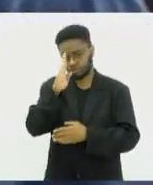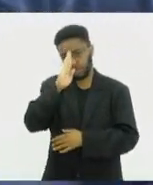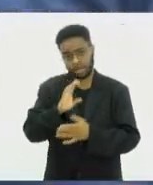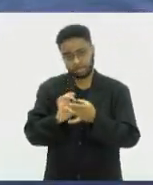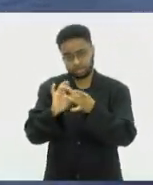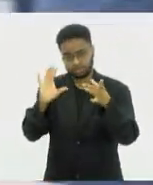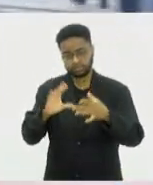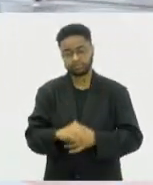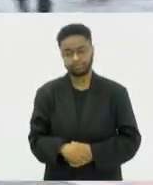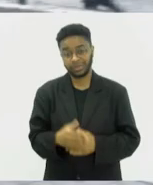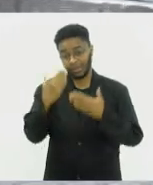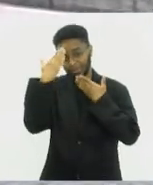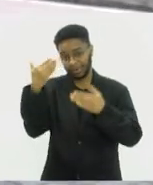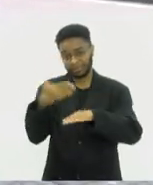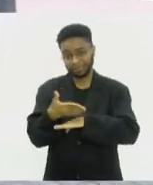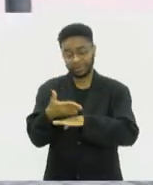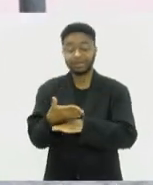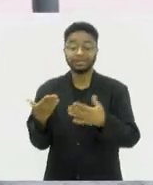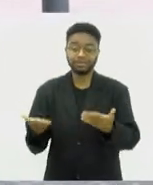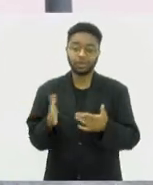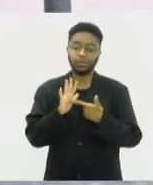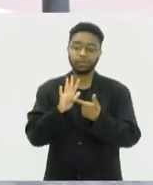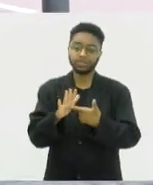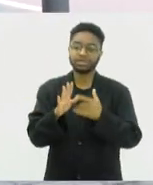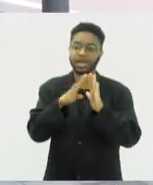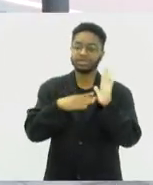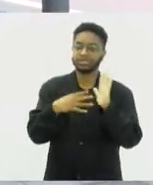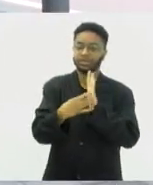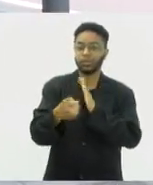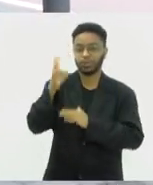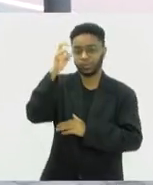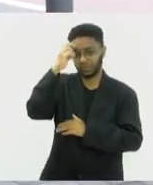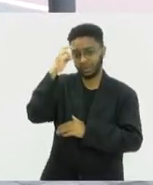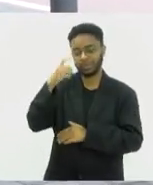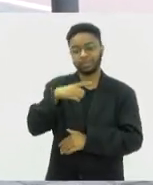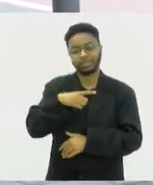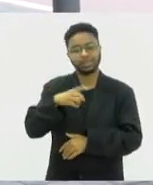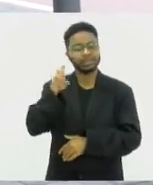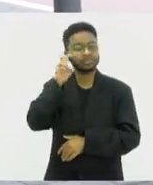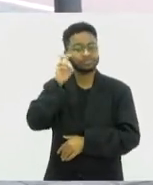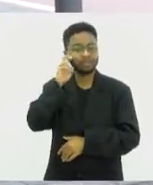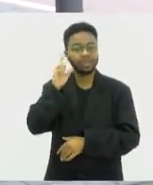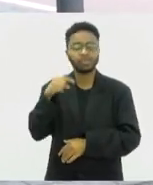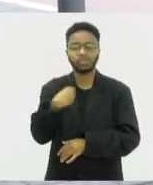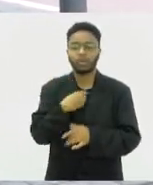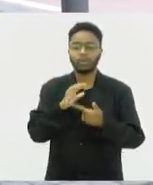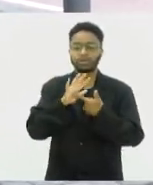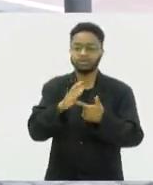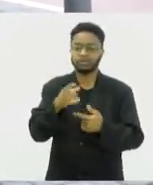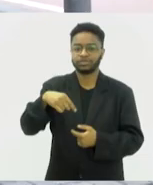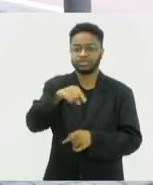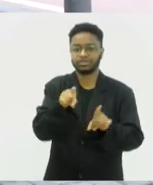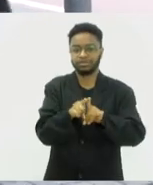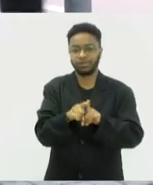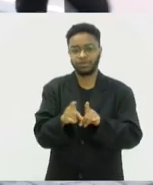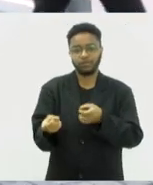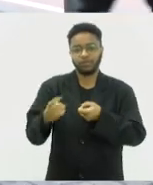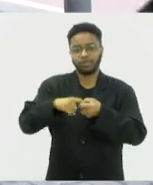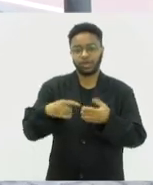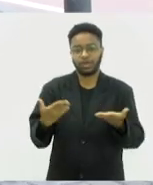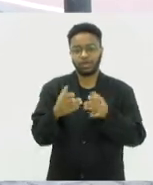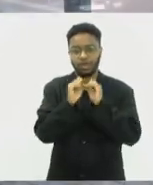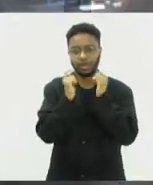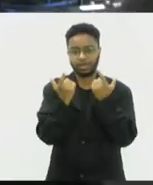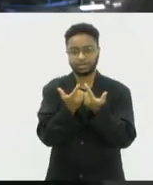participação, Cavi. Aí, Vicente, antecipando a nossa agenda cultural que vai ao ar quinta-feira, temos uma excelente programação cultural para você também. Vicente, voltamos com você no